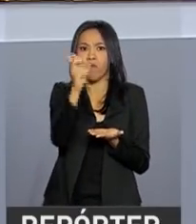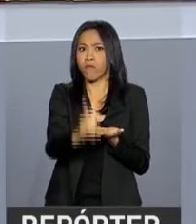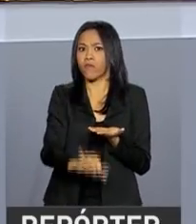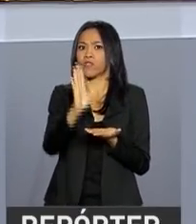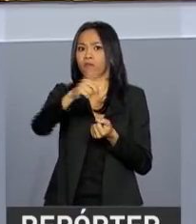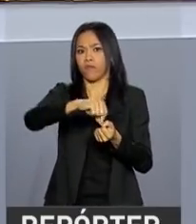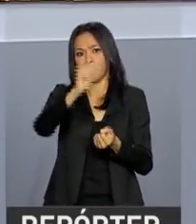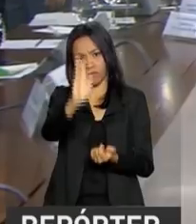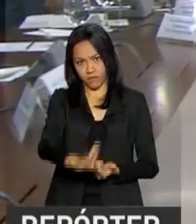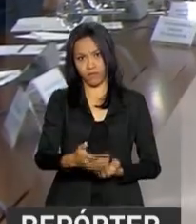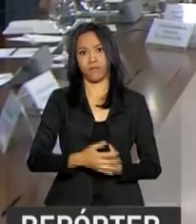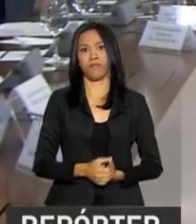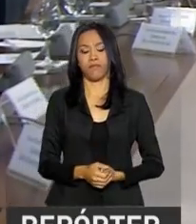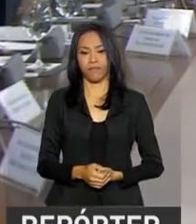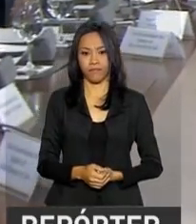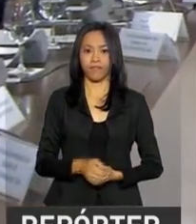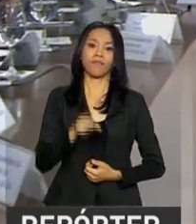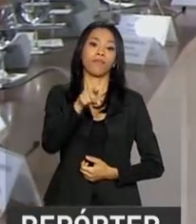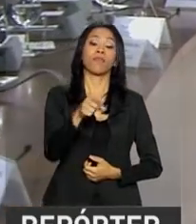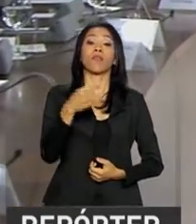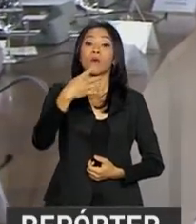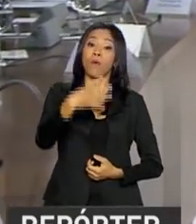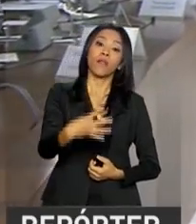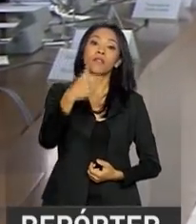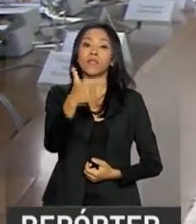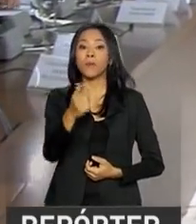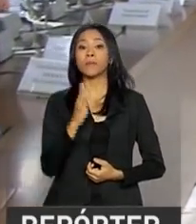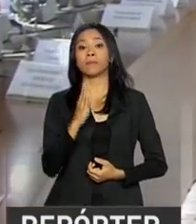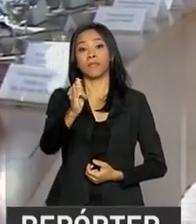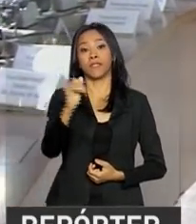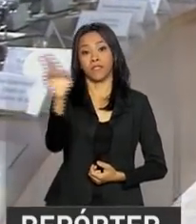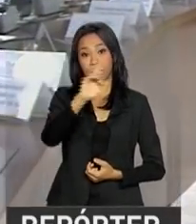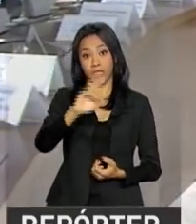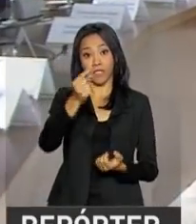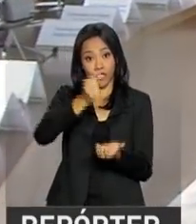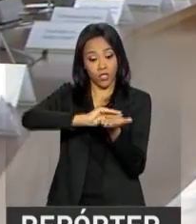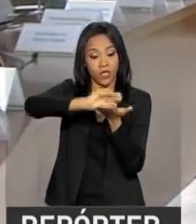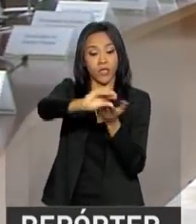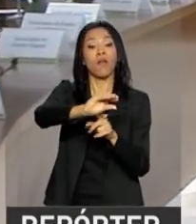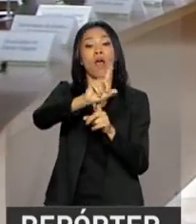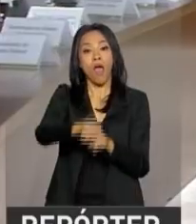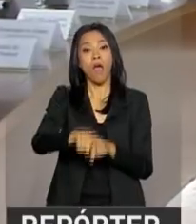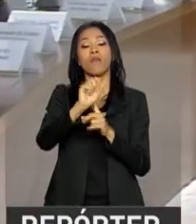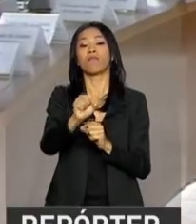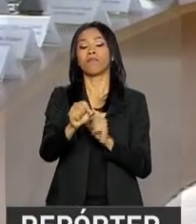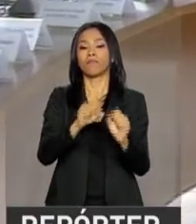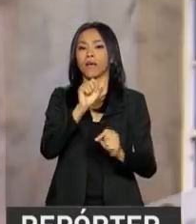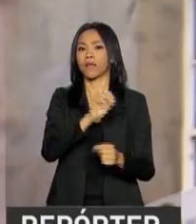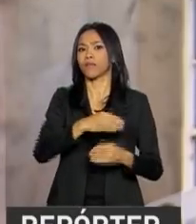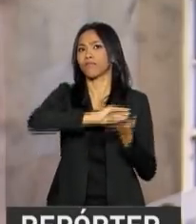país são 42 bilhões de reais destinados para modernizar a segurança pública nos